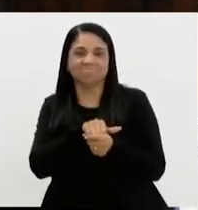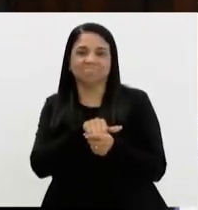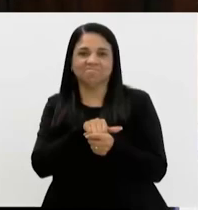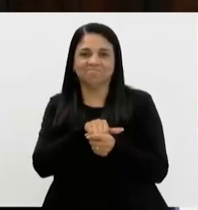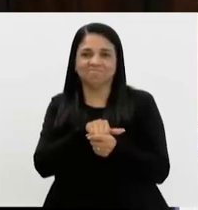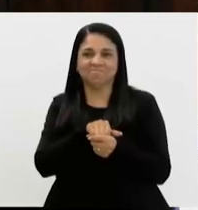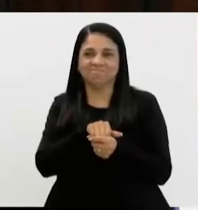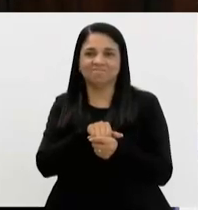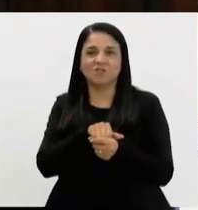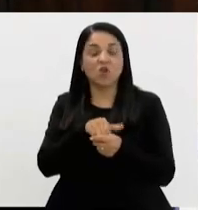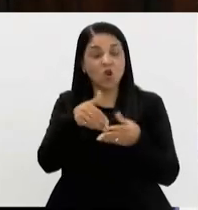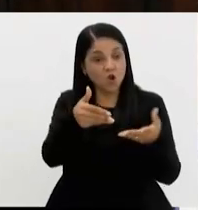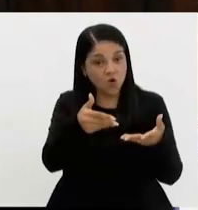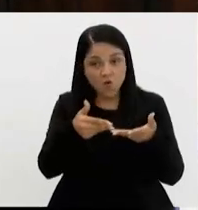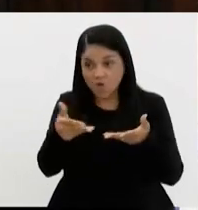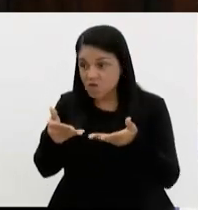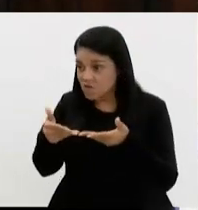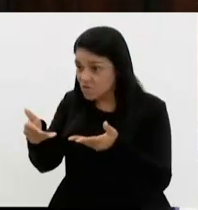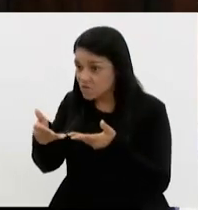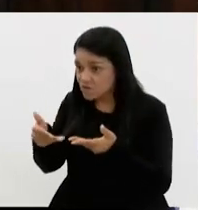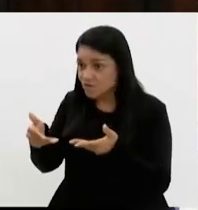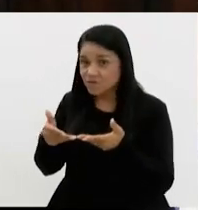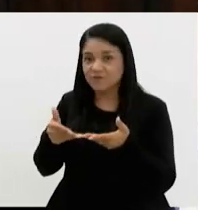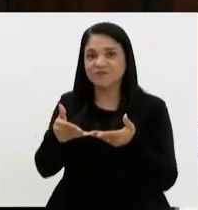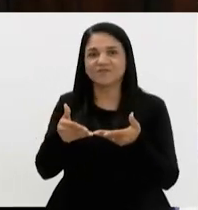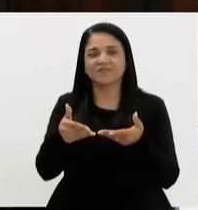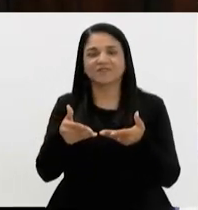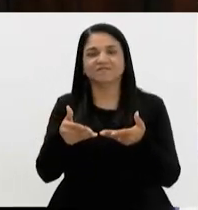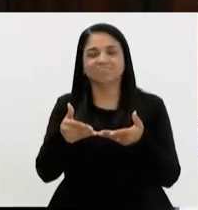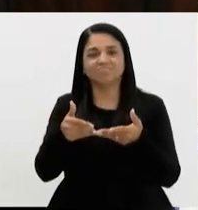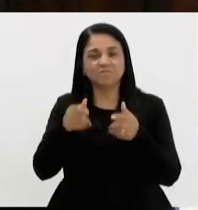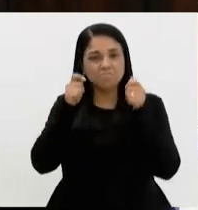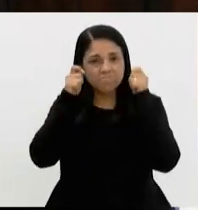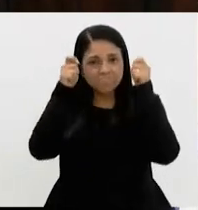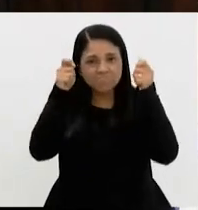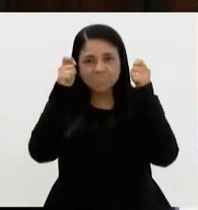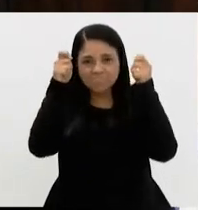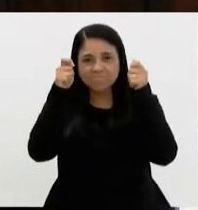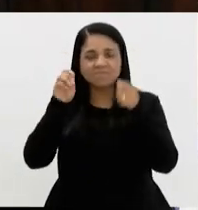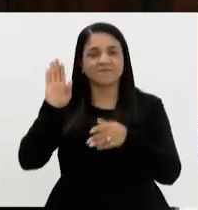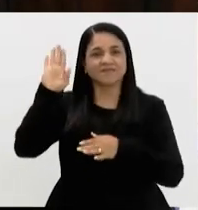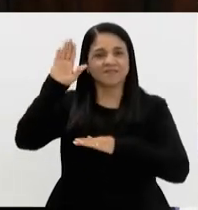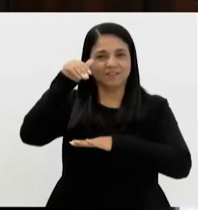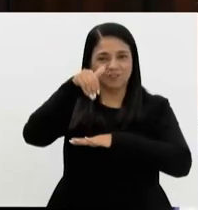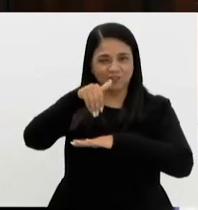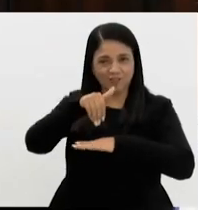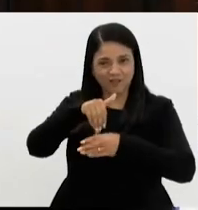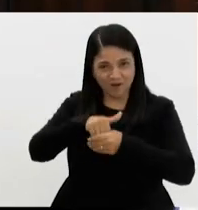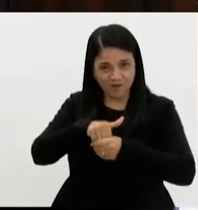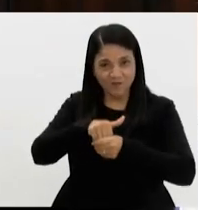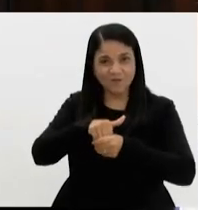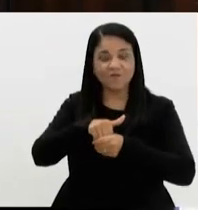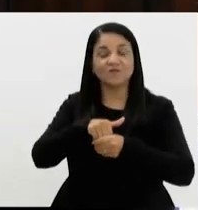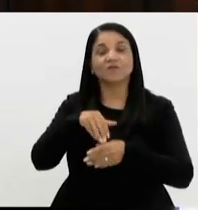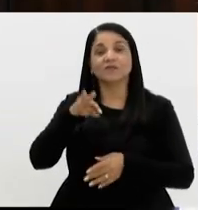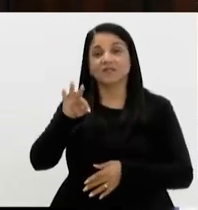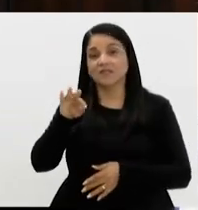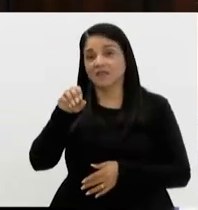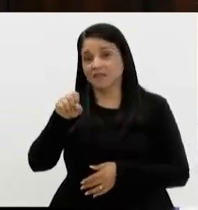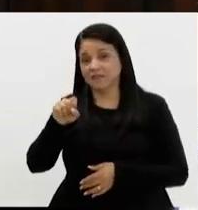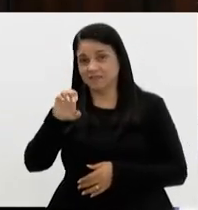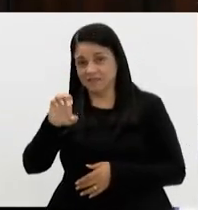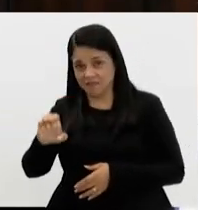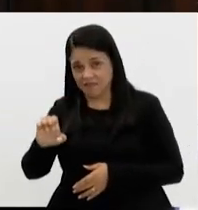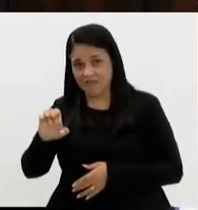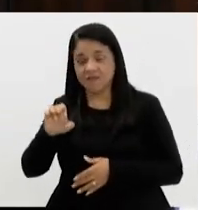convido mesmo a todos e todas aqui que se engajarão em campanhas eleitorais esse ano que peguem as resoluções do TSE estão sendo aprovadas com